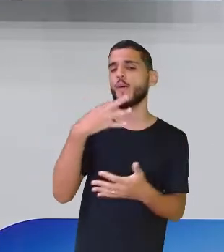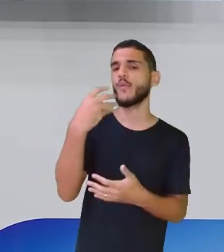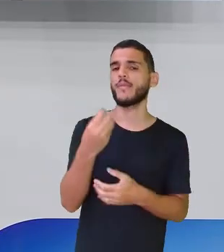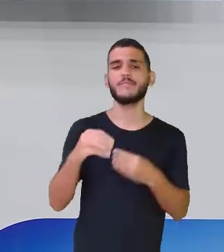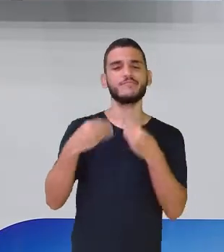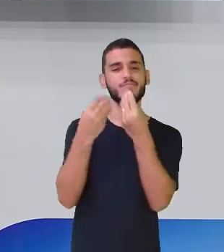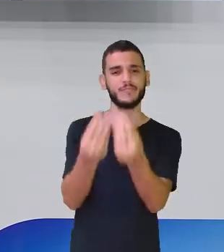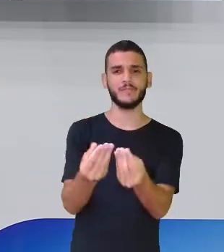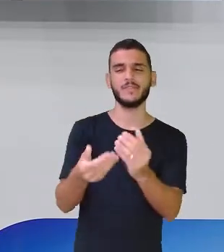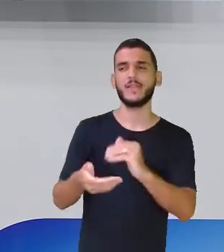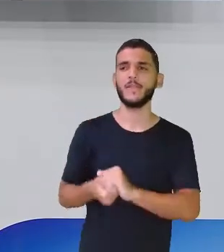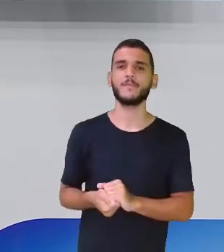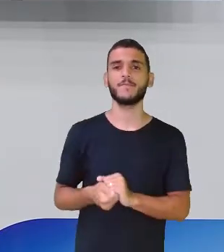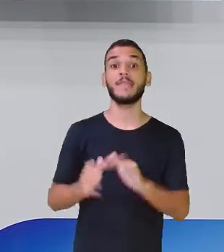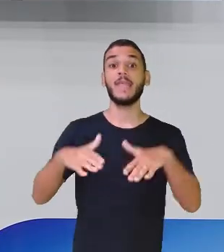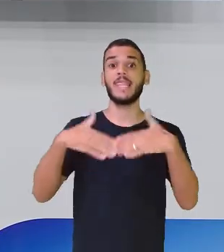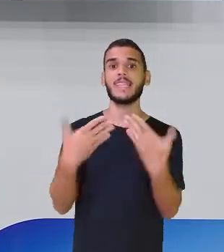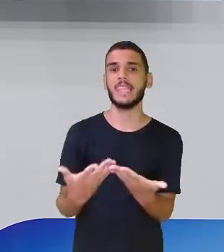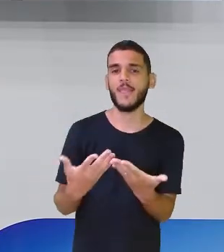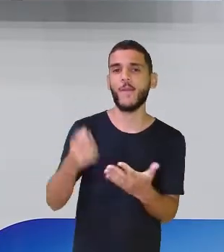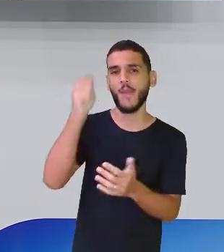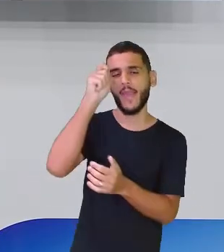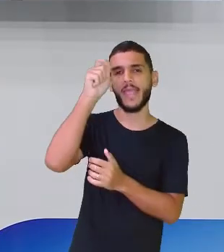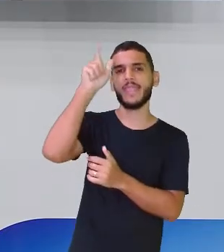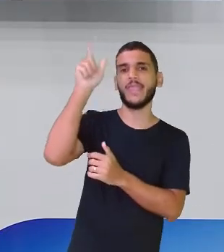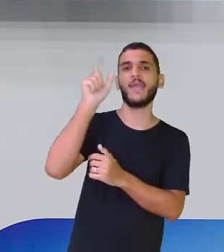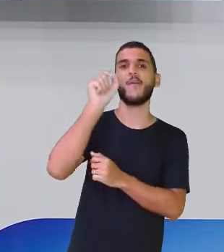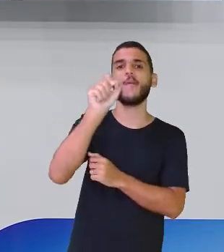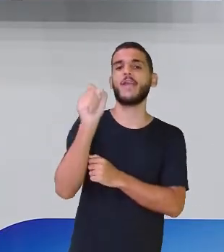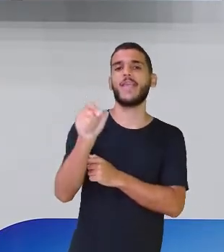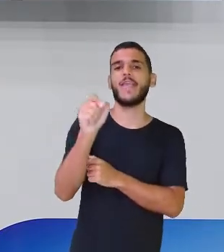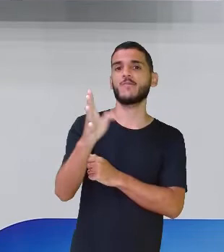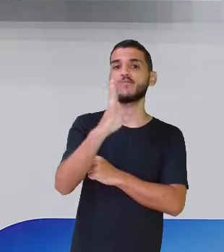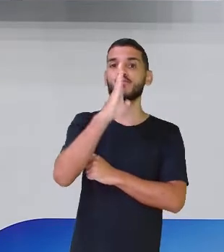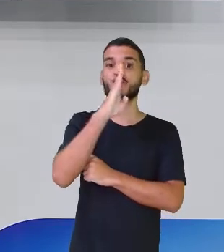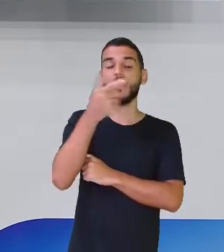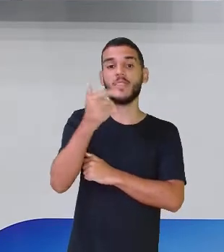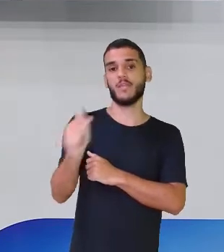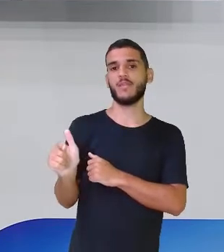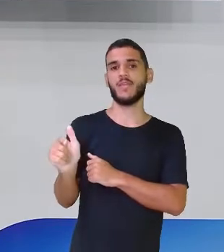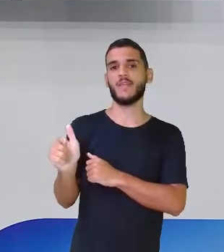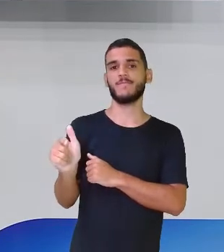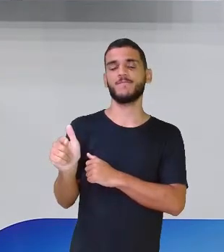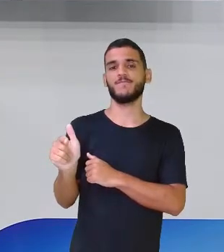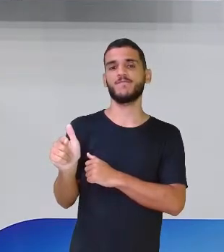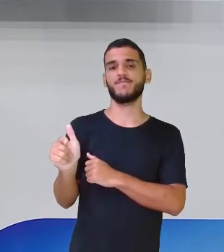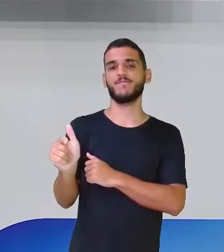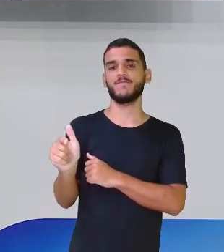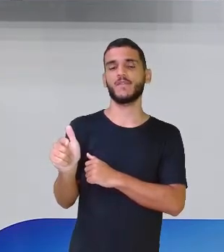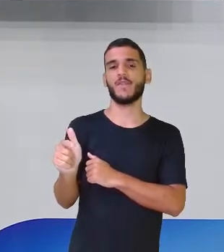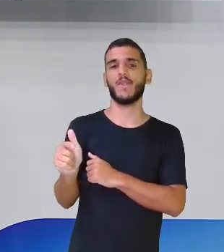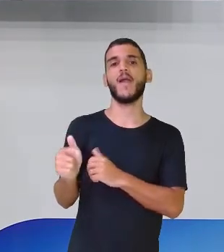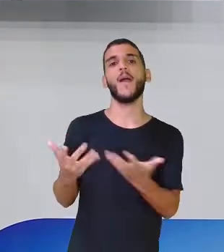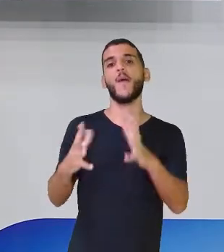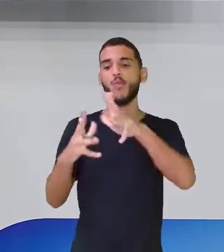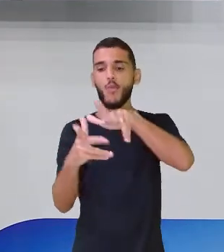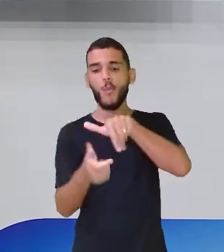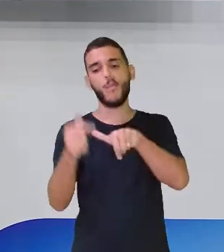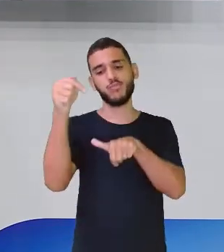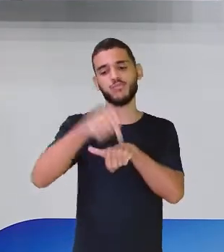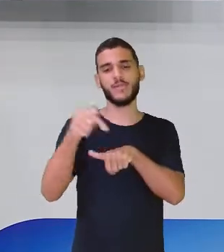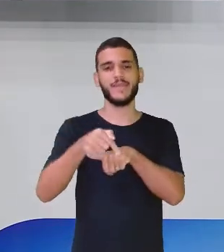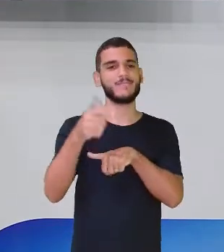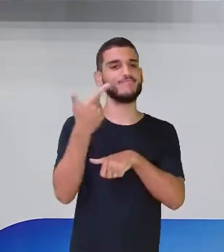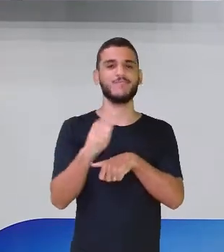Então, essa ideia do silêncio, ela não existe na realidade, no mundo em que a gente vive.